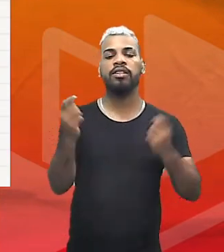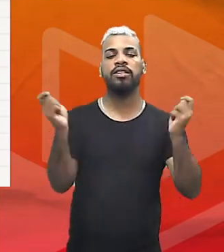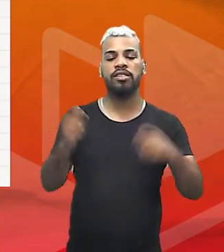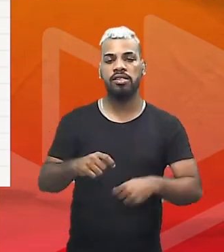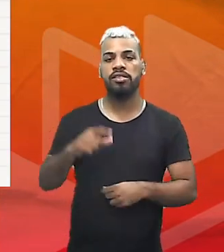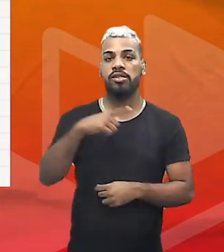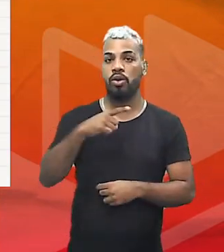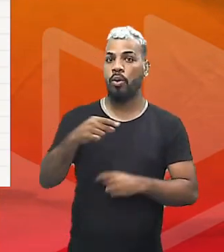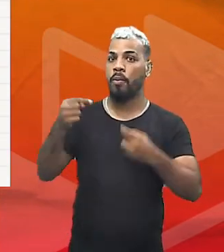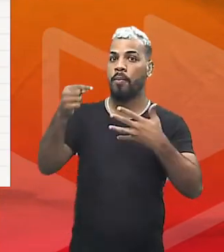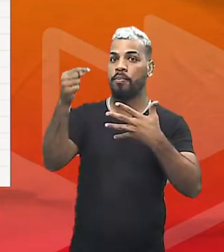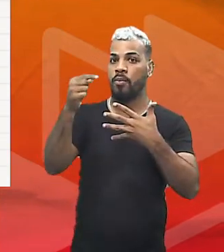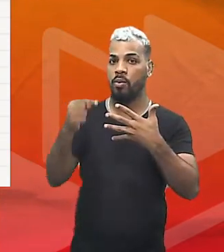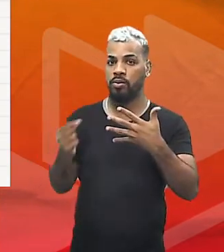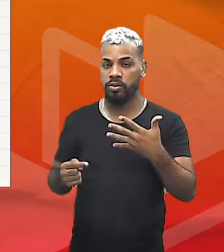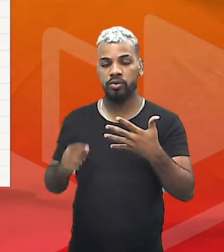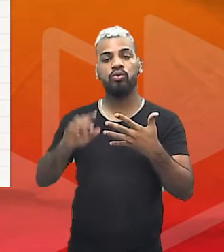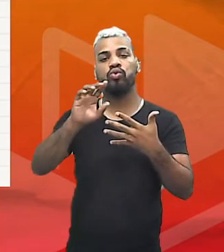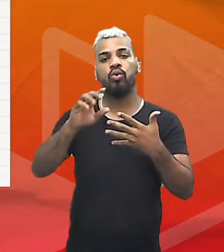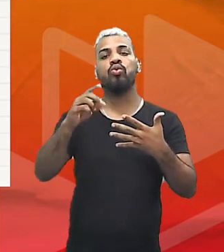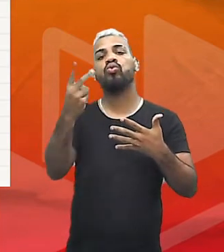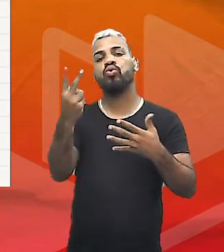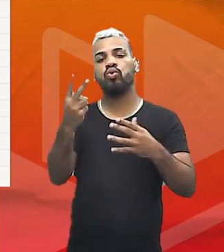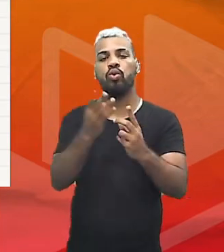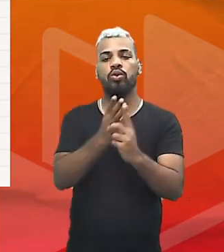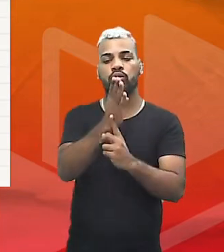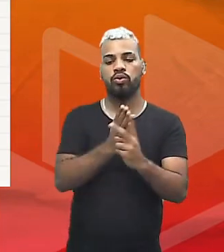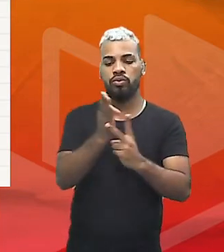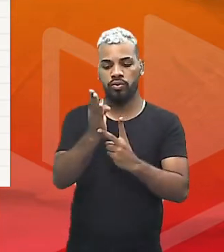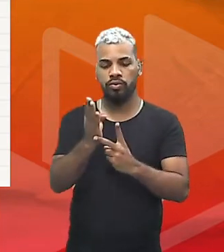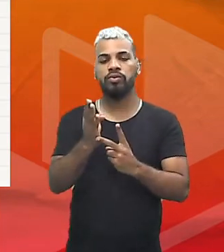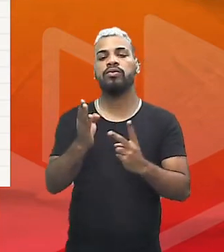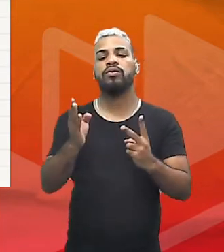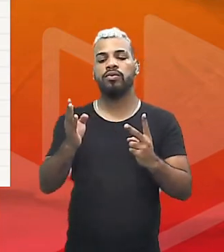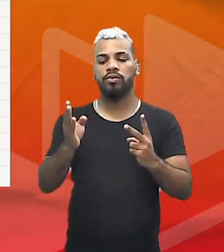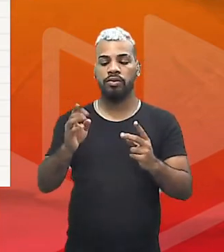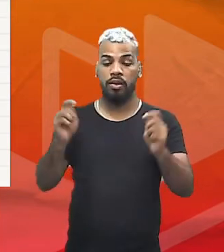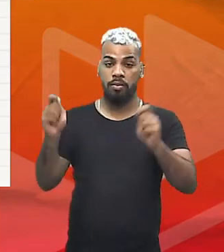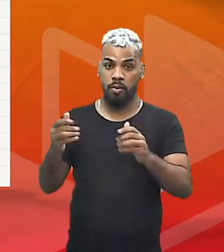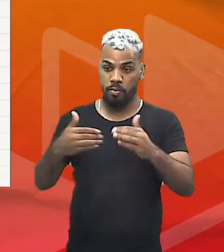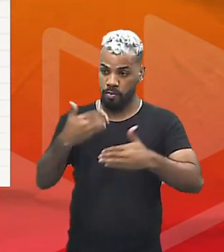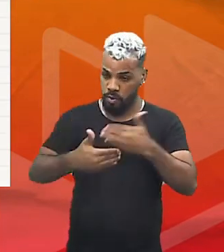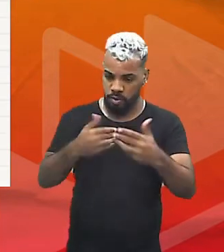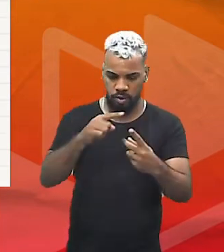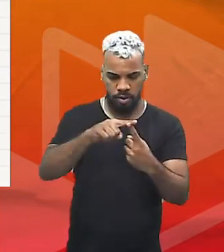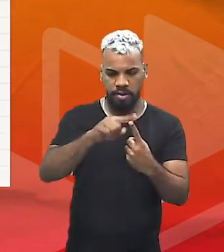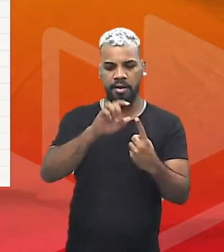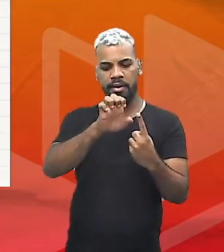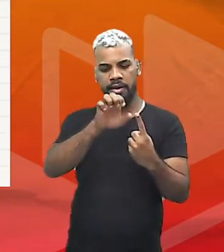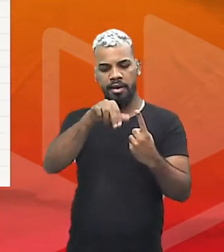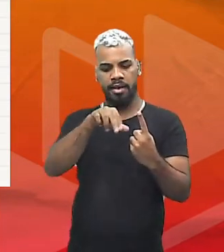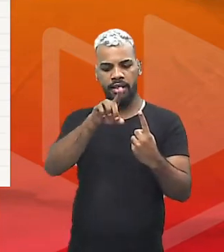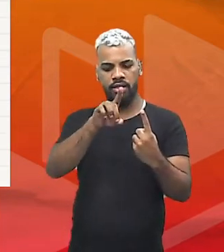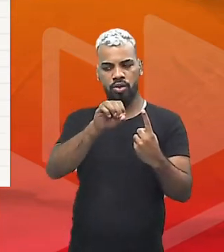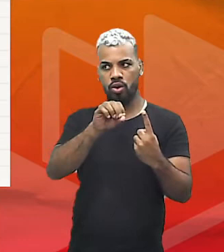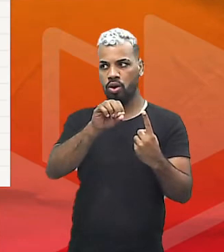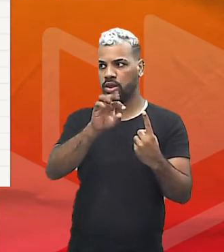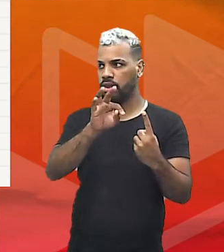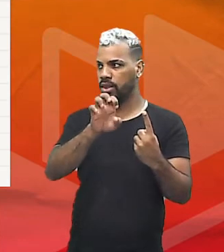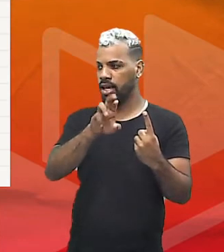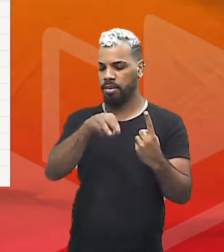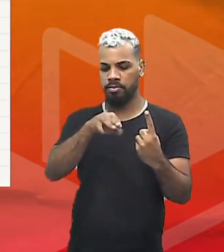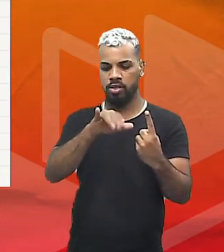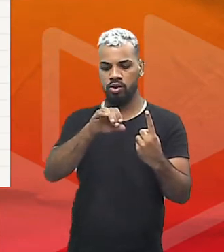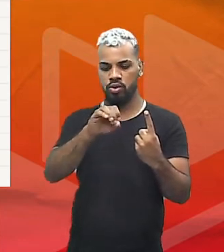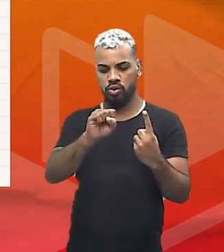os processos de duas formas os processos eles podem ser endotérmicos Quando aqueles processos